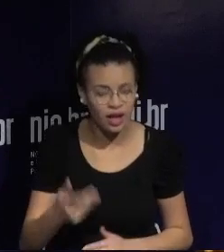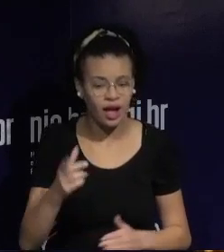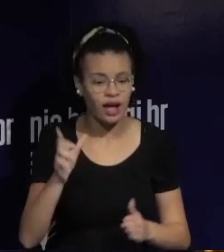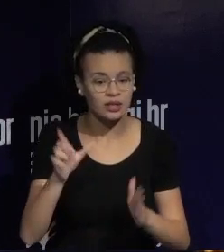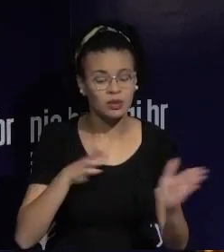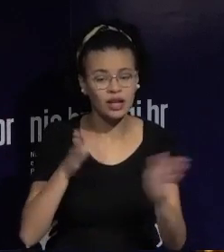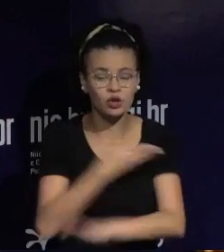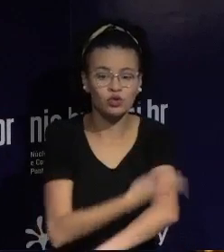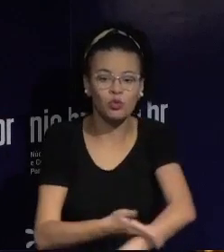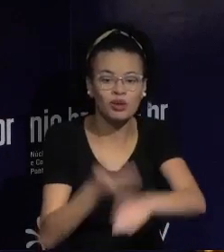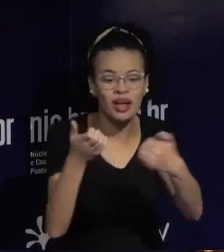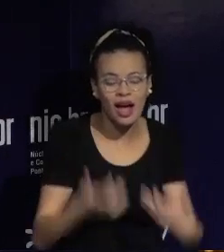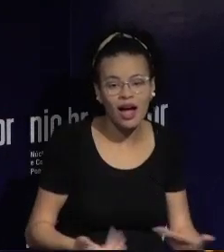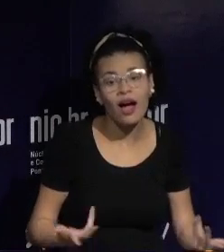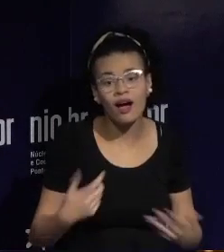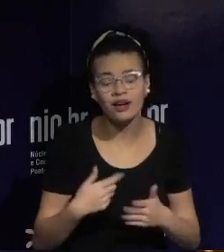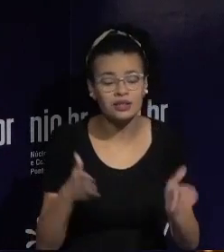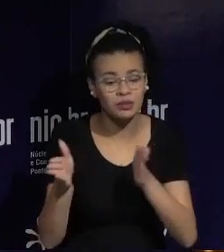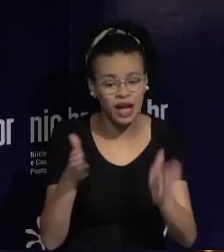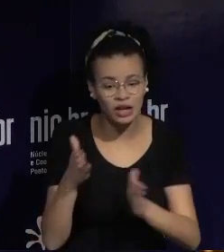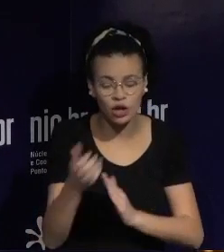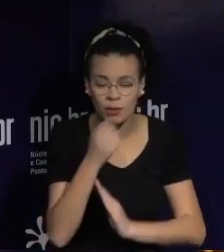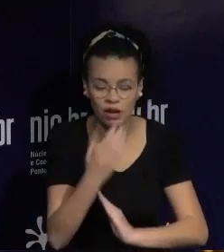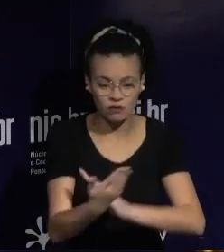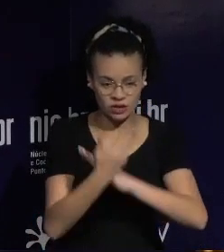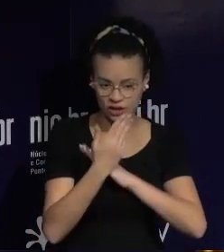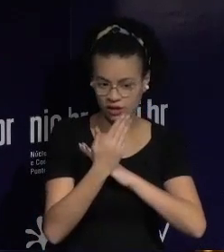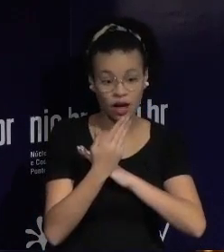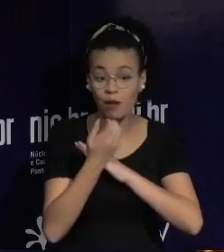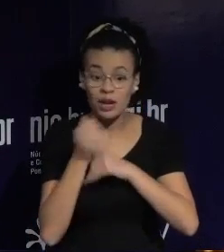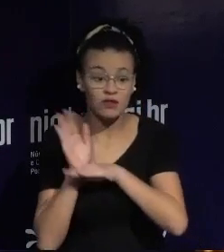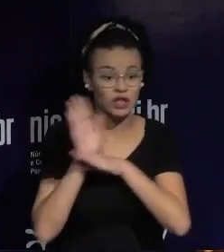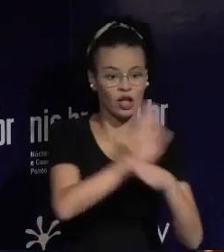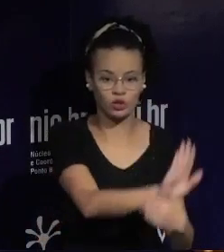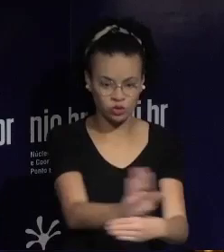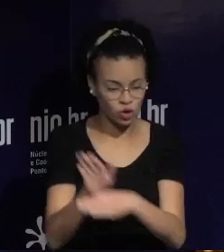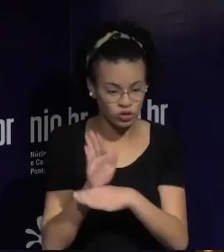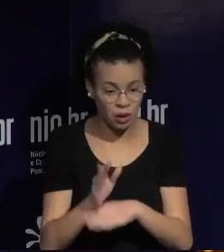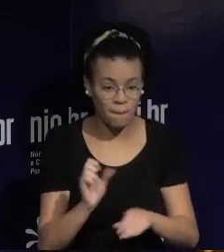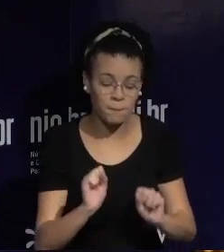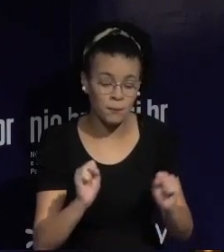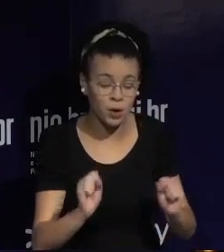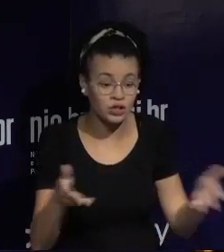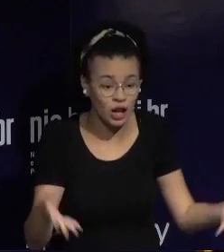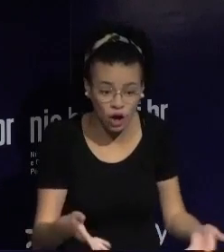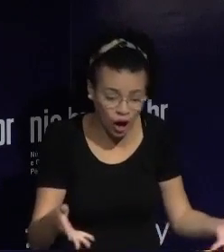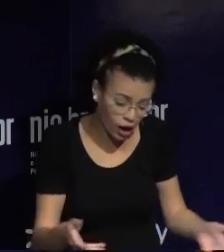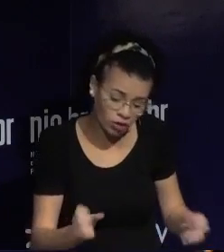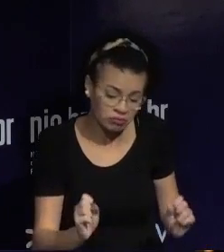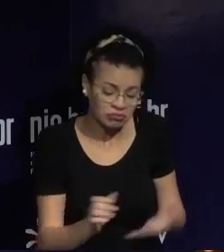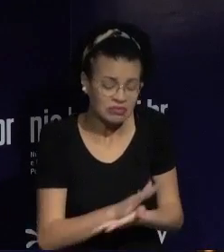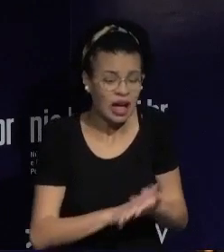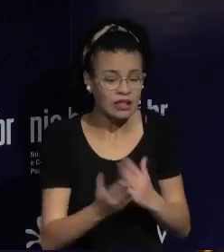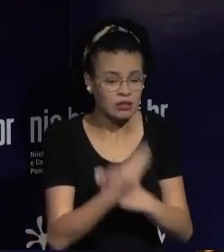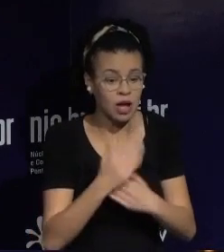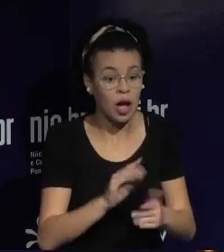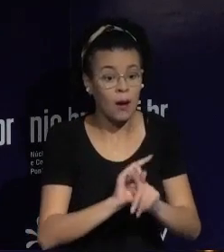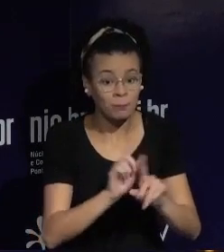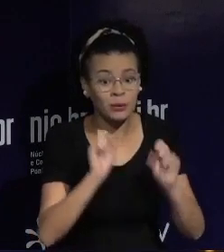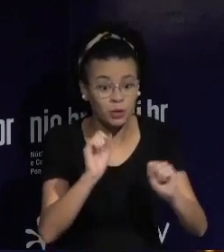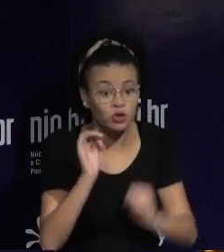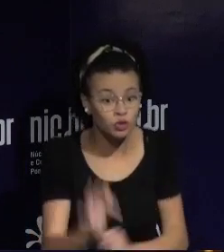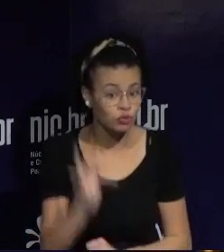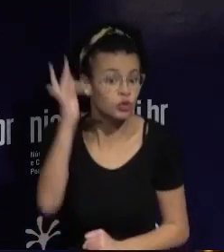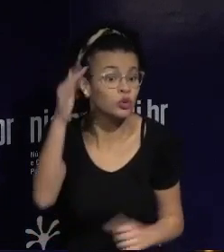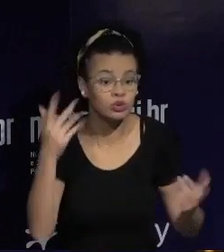Eu costumo dizer que acessibilidade beneficia todos nós em algum momento da nossa vida. Talvez em algum momento da nossa vida a gente vai precisar de